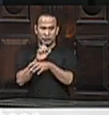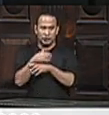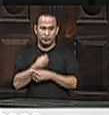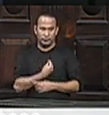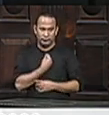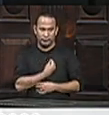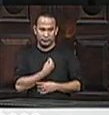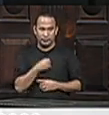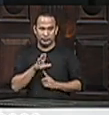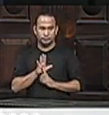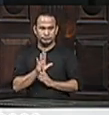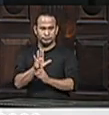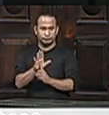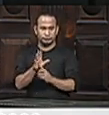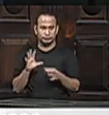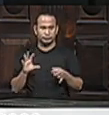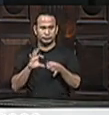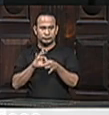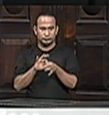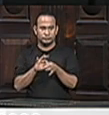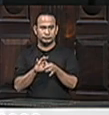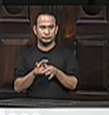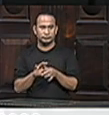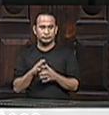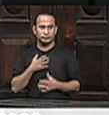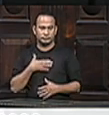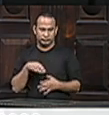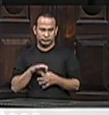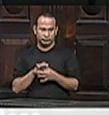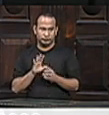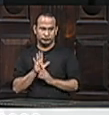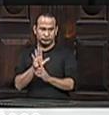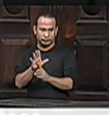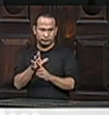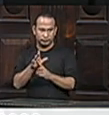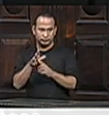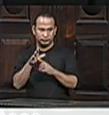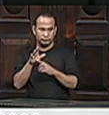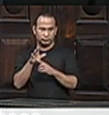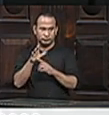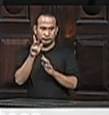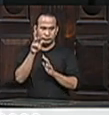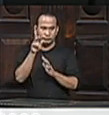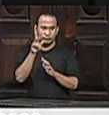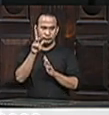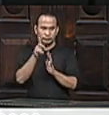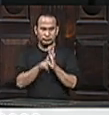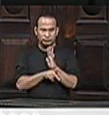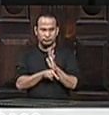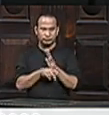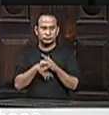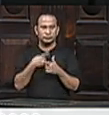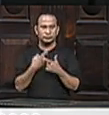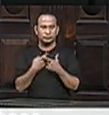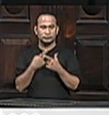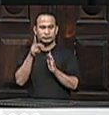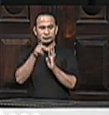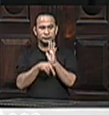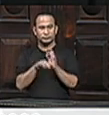senhor presidente, uma subrepresentação ou dos trabalhadores, ou dos patrões, ou uma sobreposição